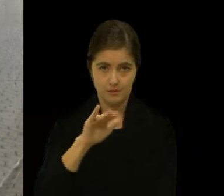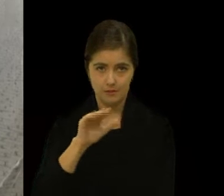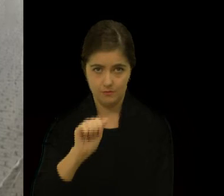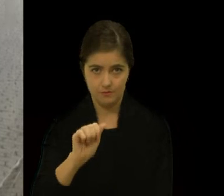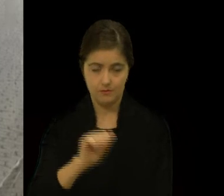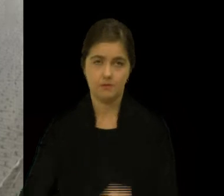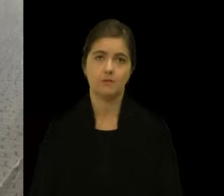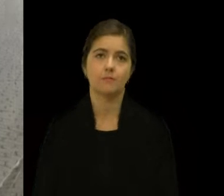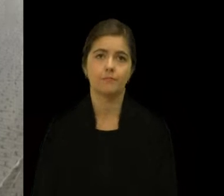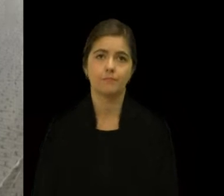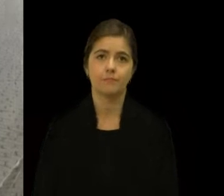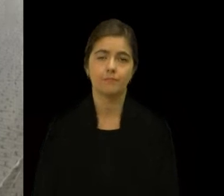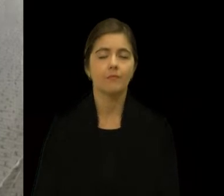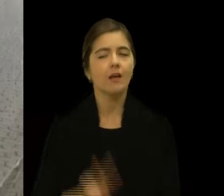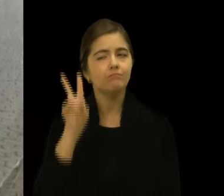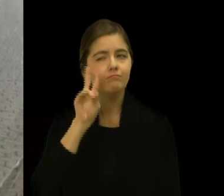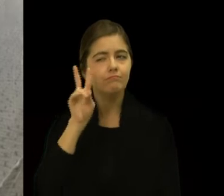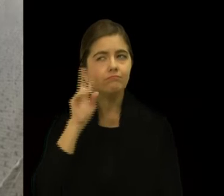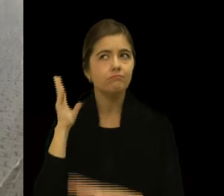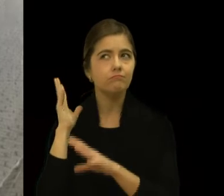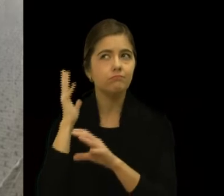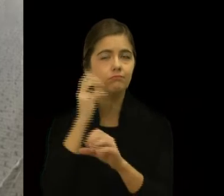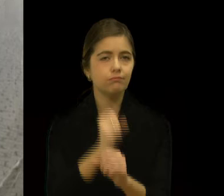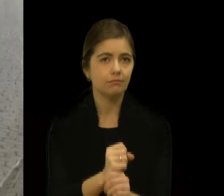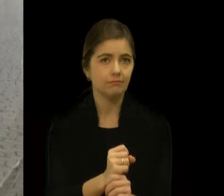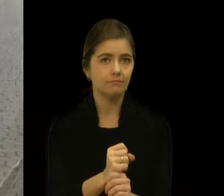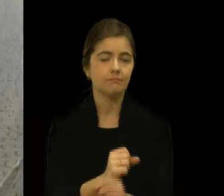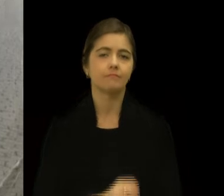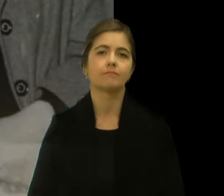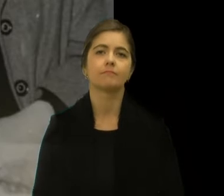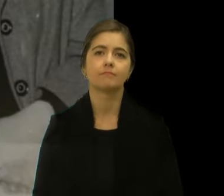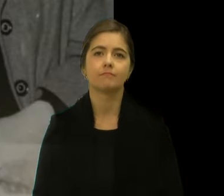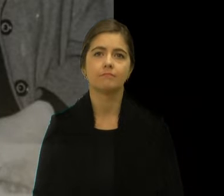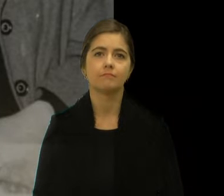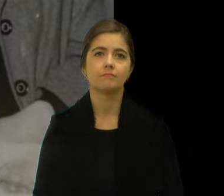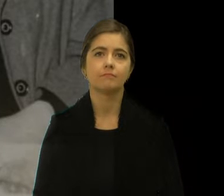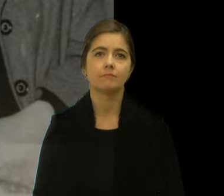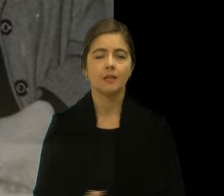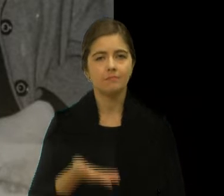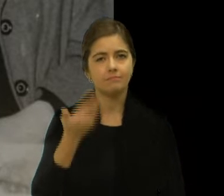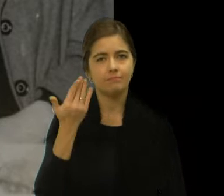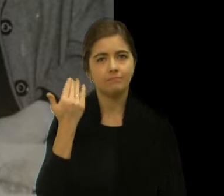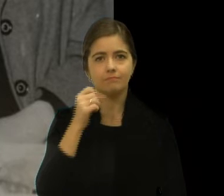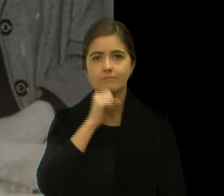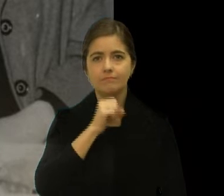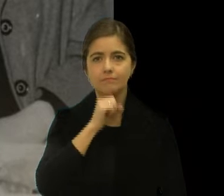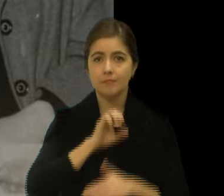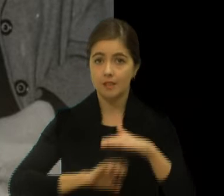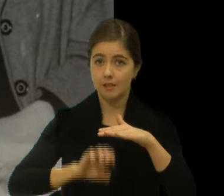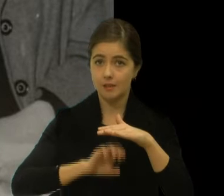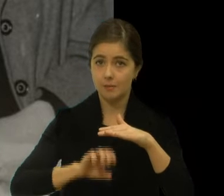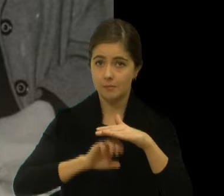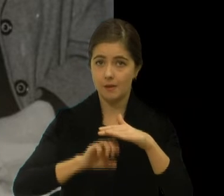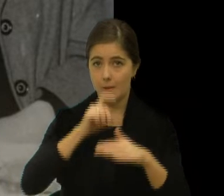sim, do distrito. Foi então da antiga firma do pai da dona